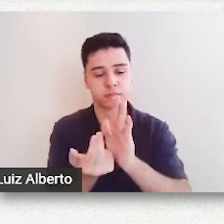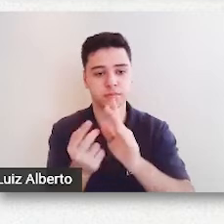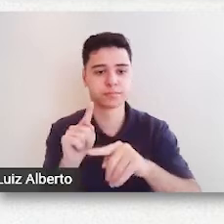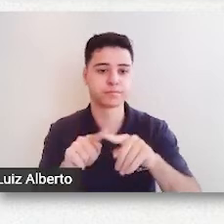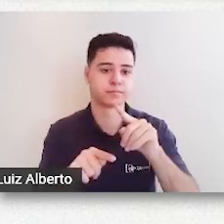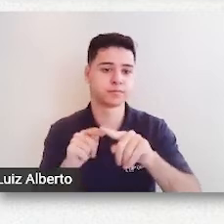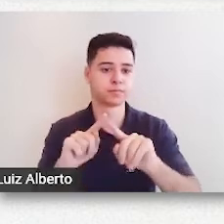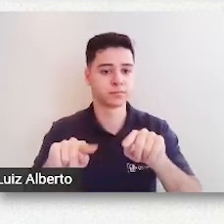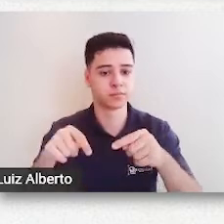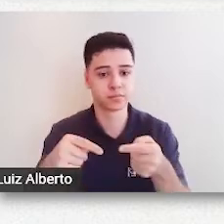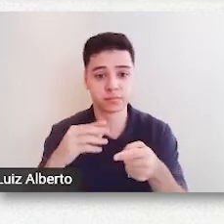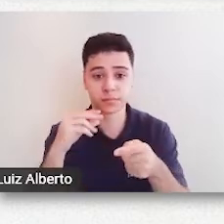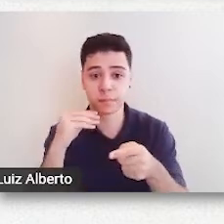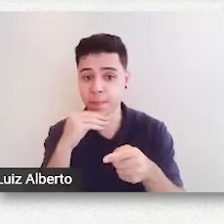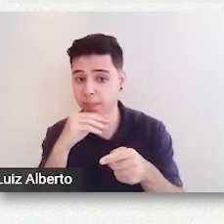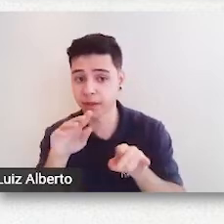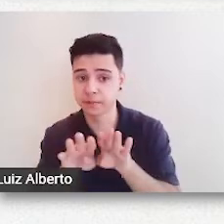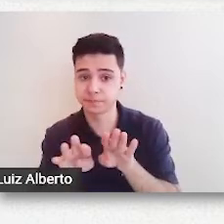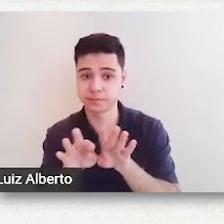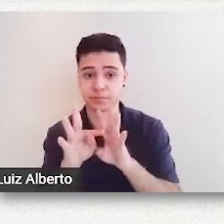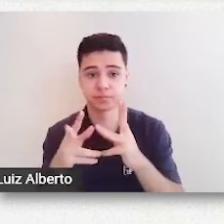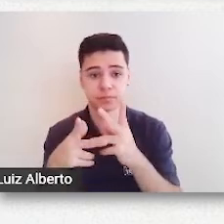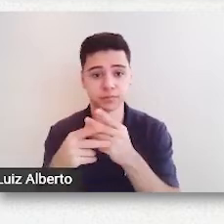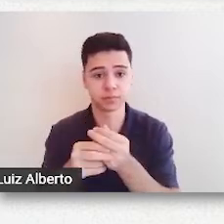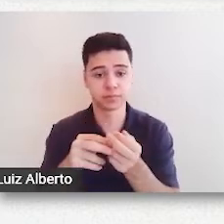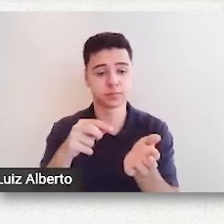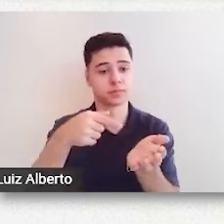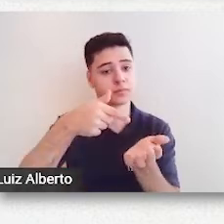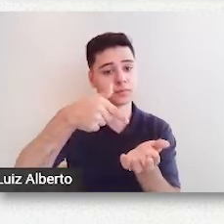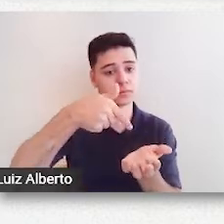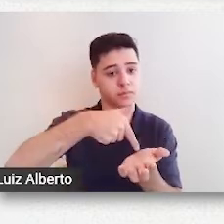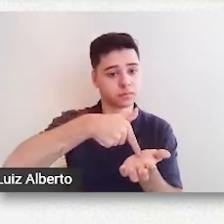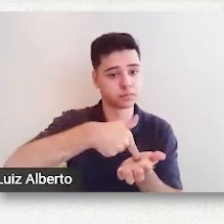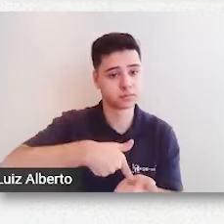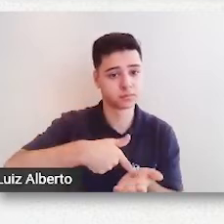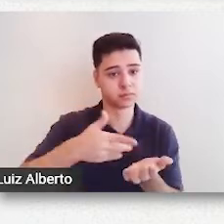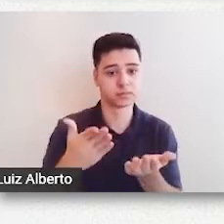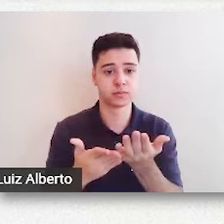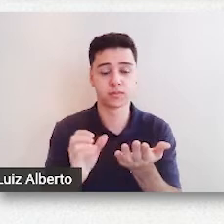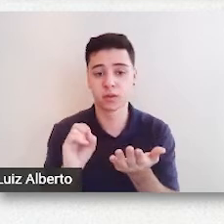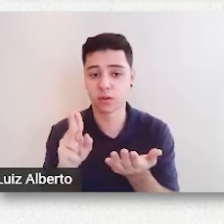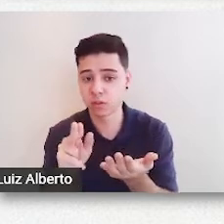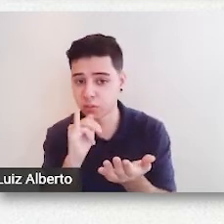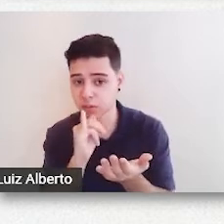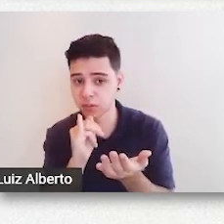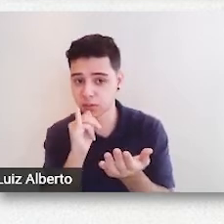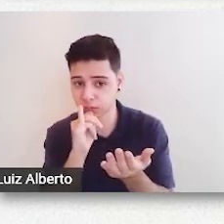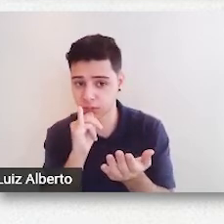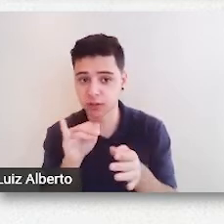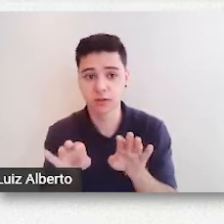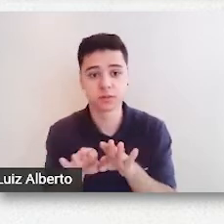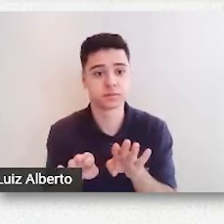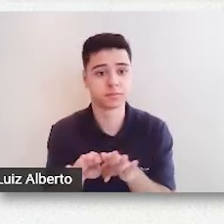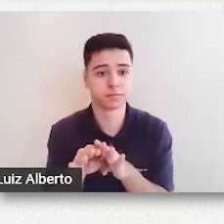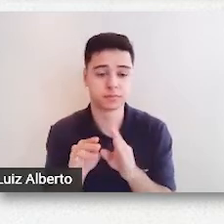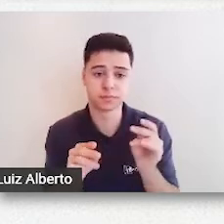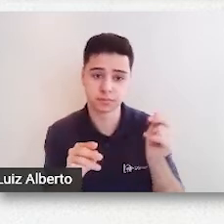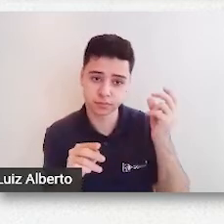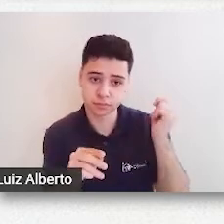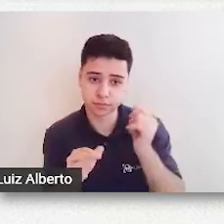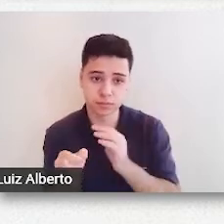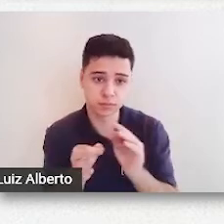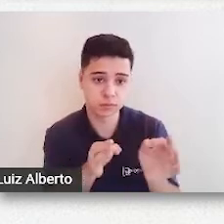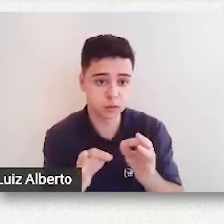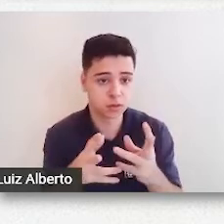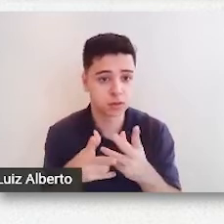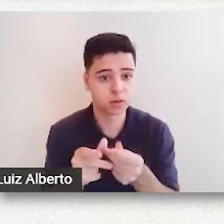gente também vê um orifício, né, vocês estão vendo entre os pés, que ou servia também para se encaixar nos andores